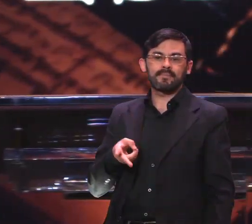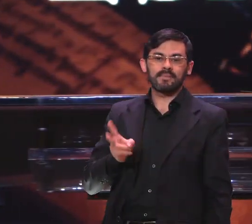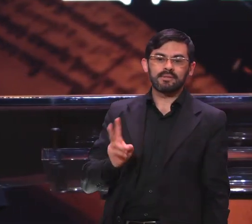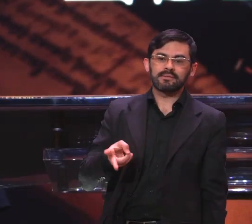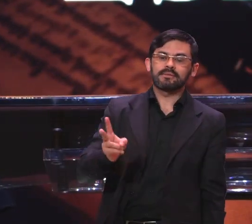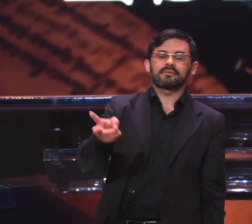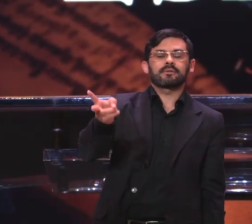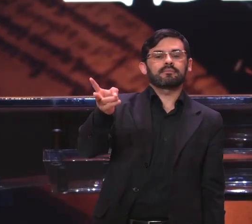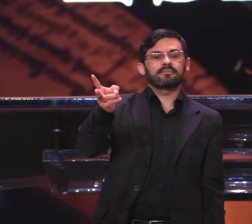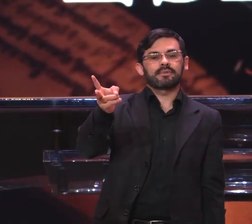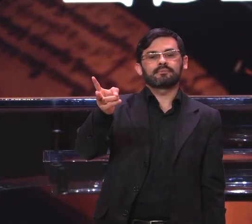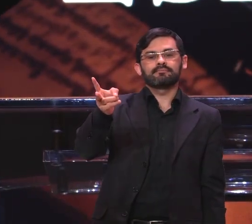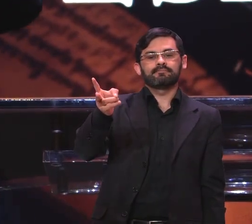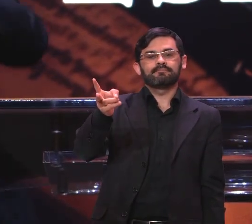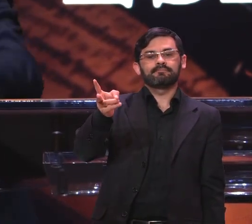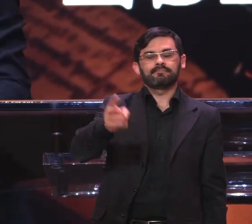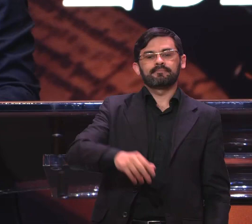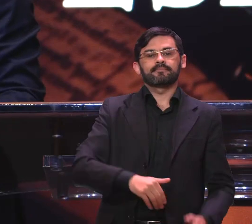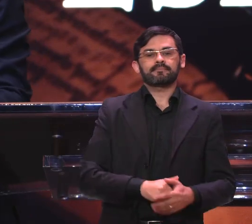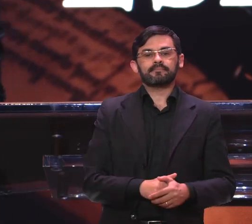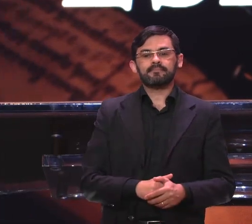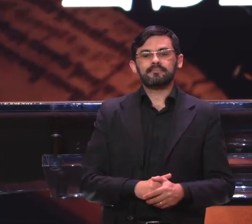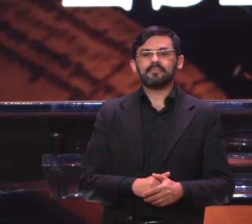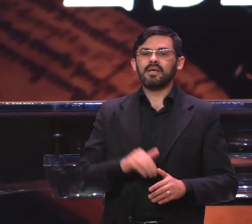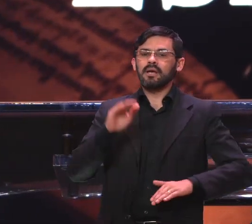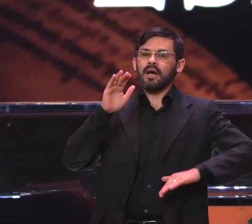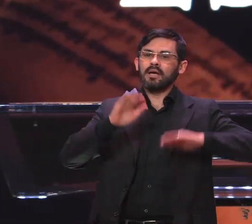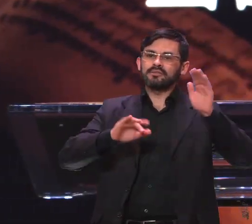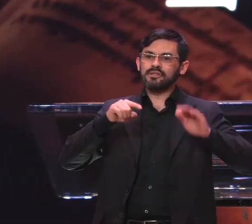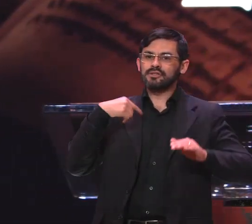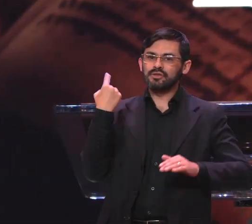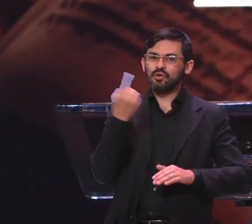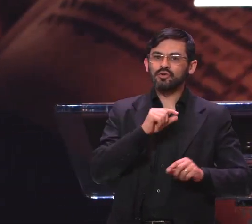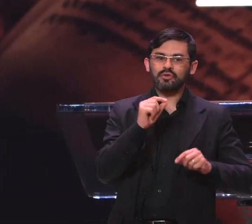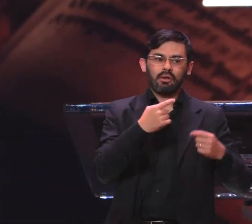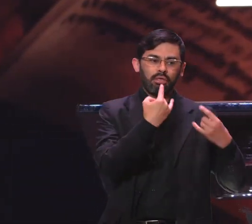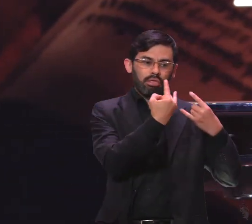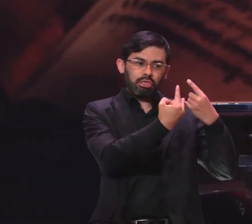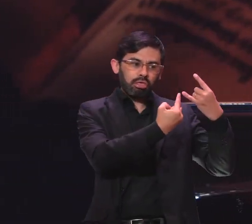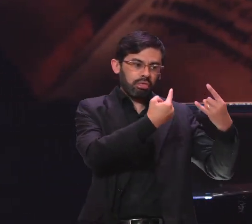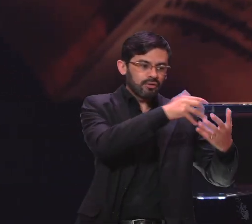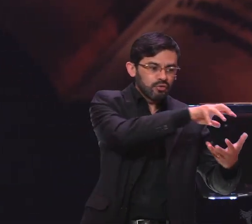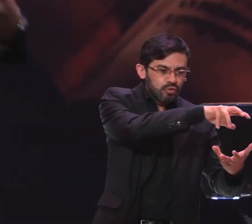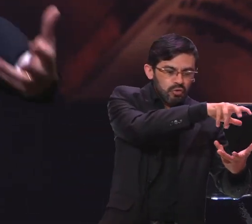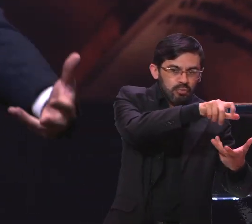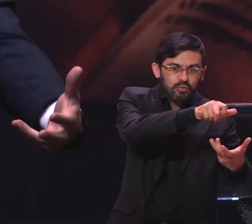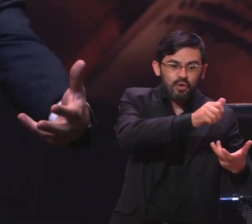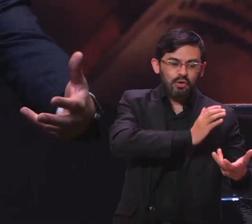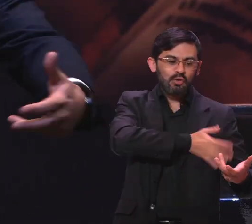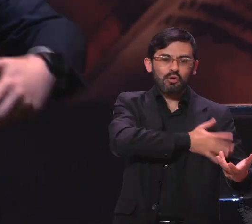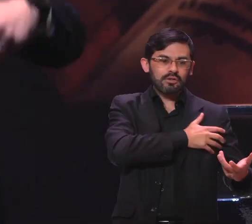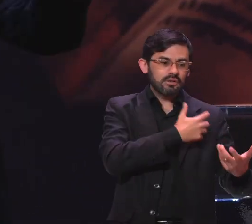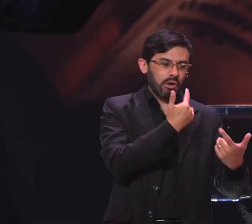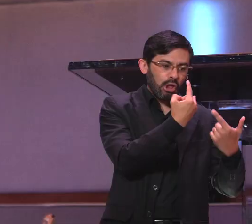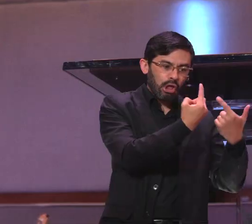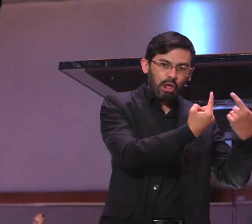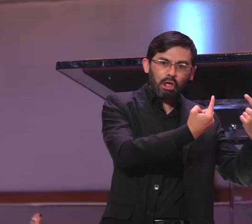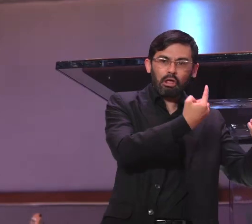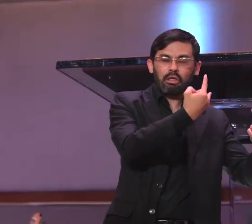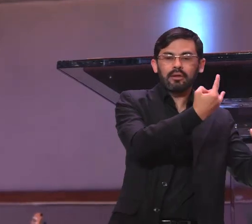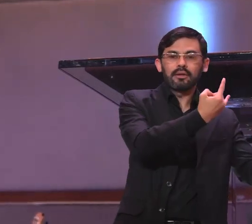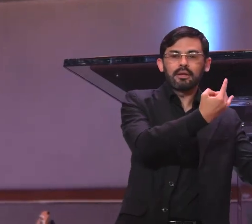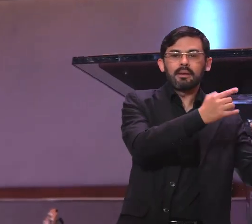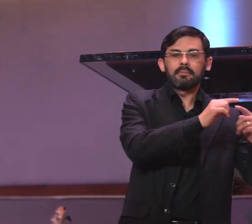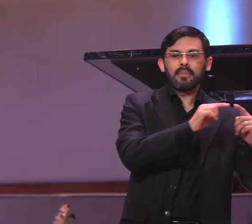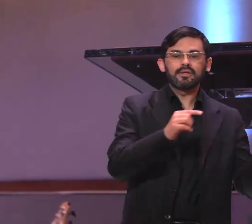para sempre. Às vezes a gente se empolga com as coisas desse mundo, o nosso coração vai se perdendo,